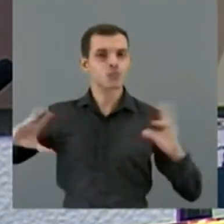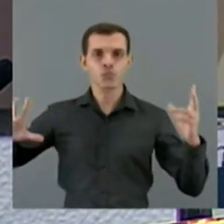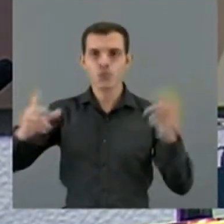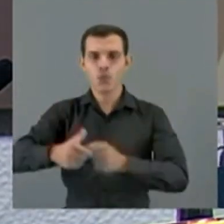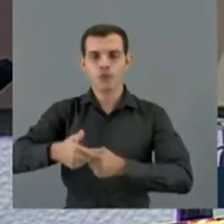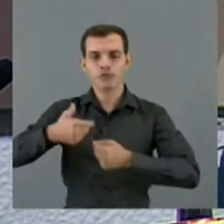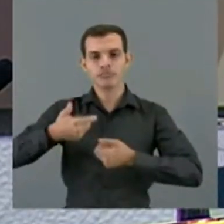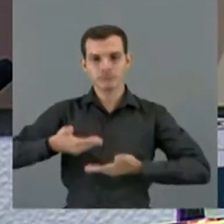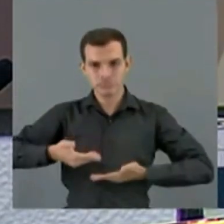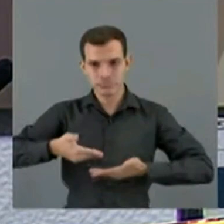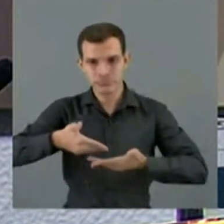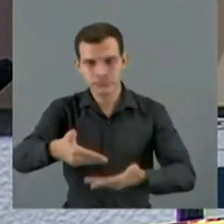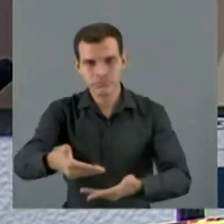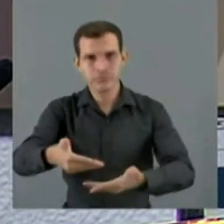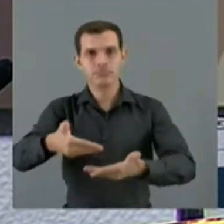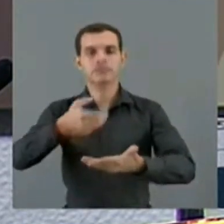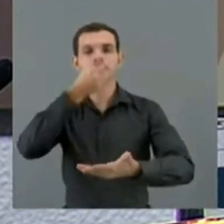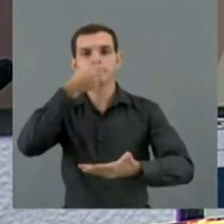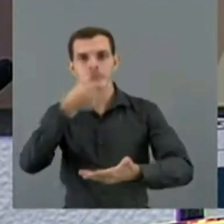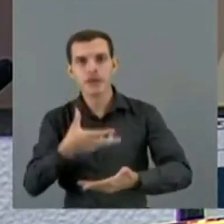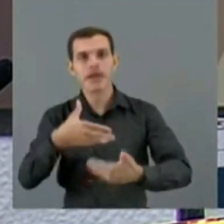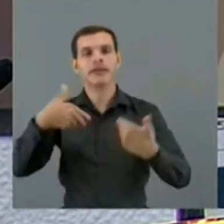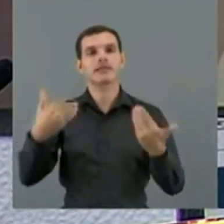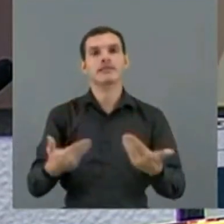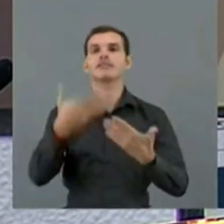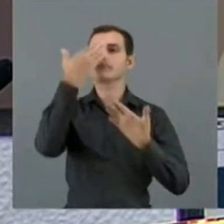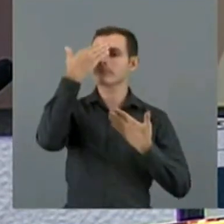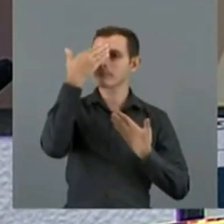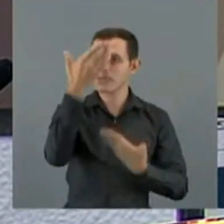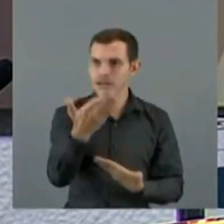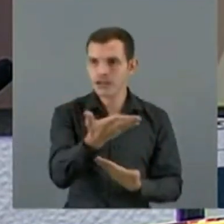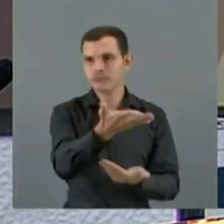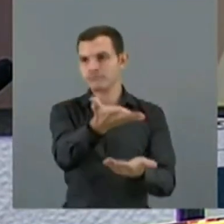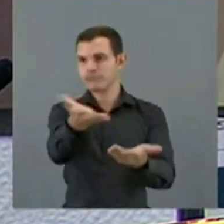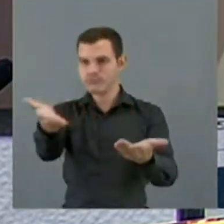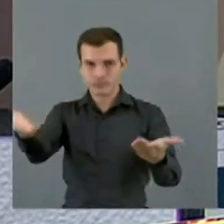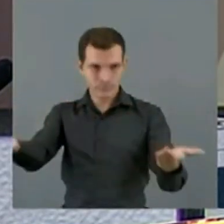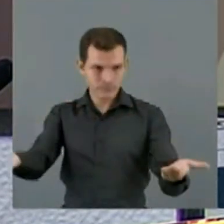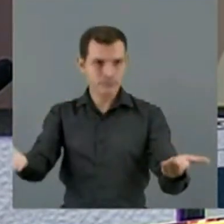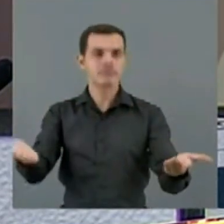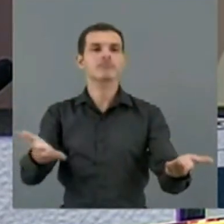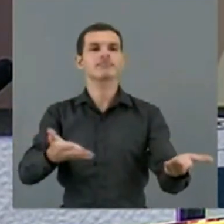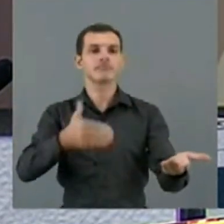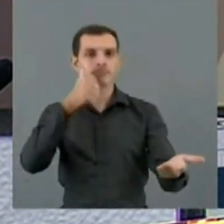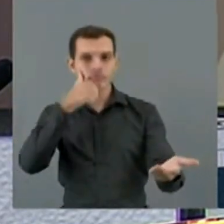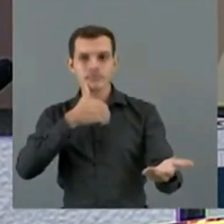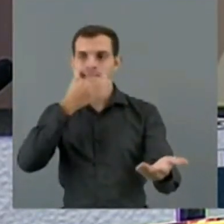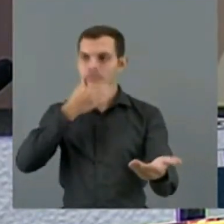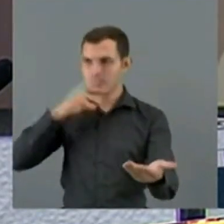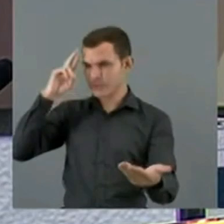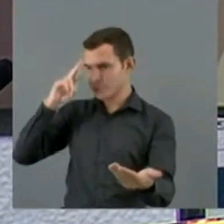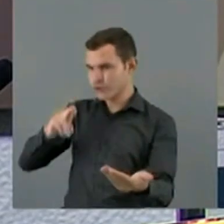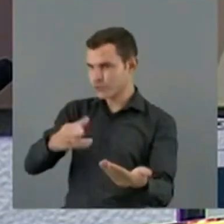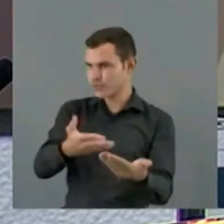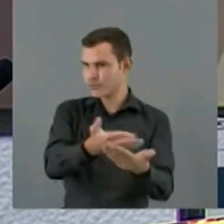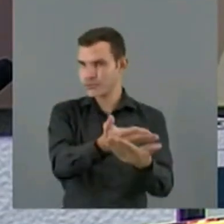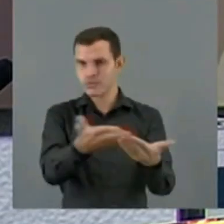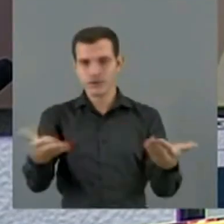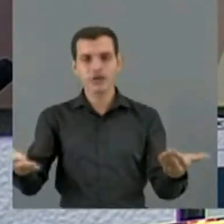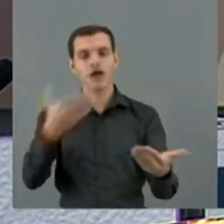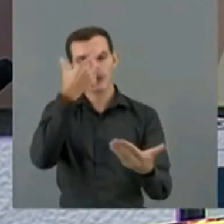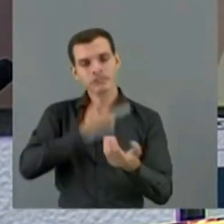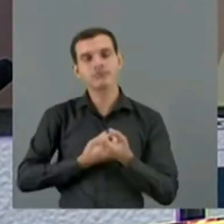me resta é agradecer a vossas excelências, senhoras senadores e senhores senadores, dizer que estou